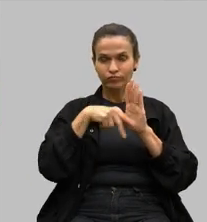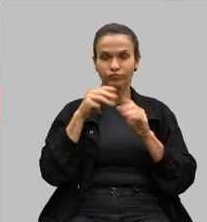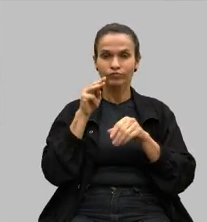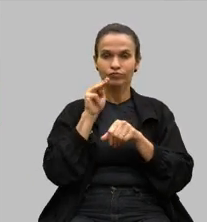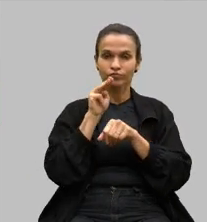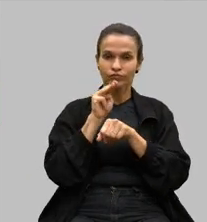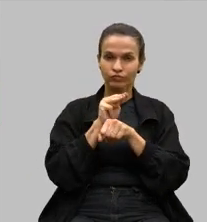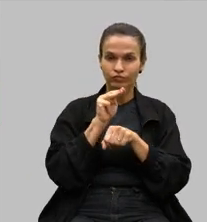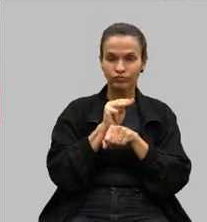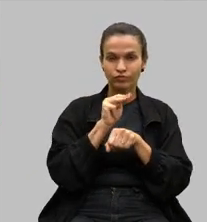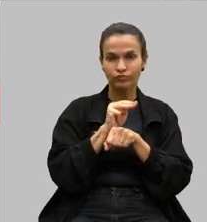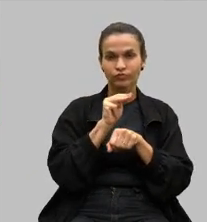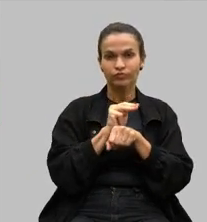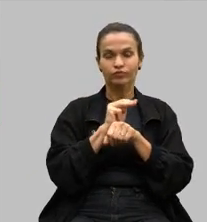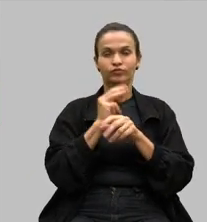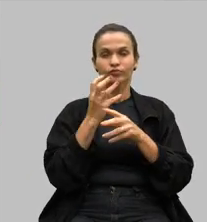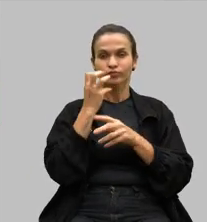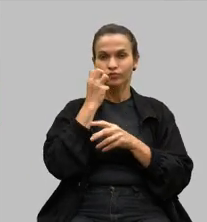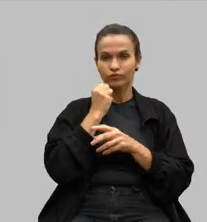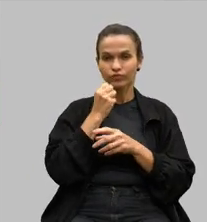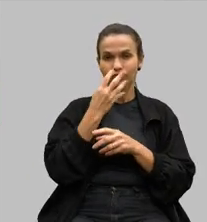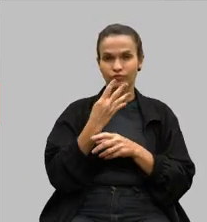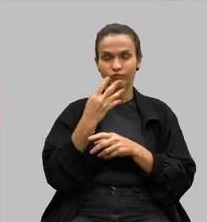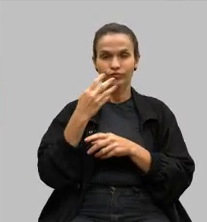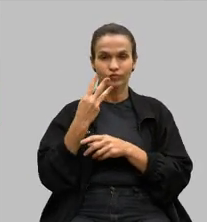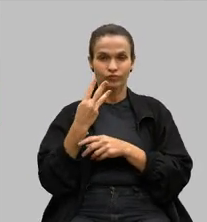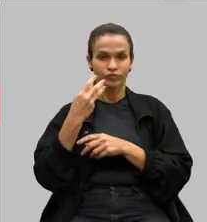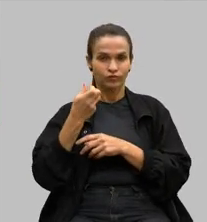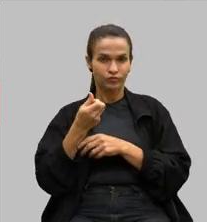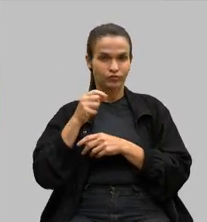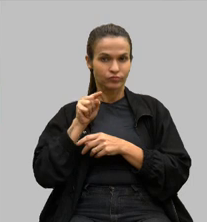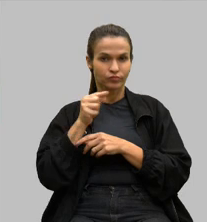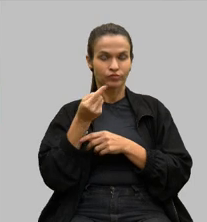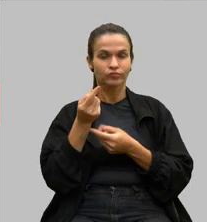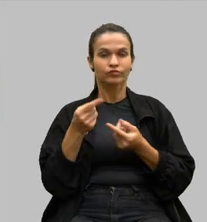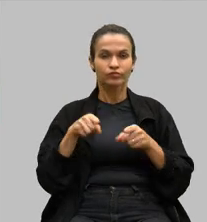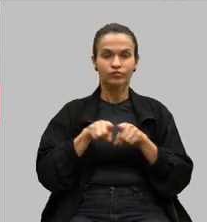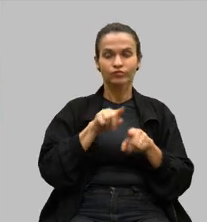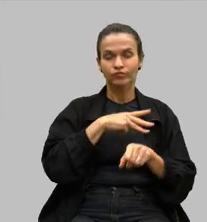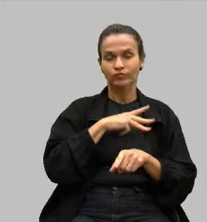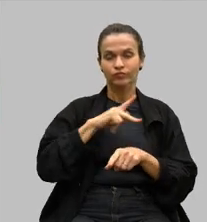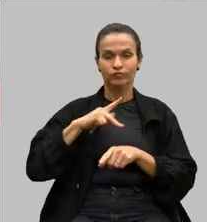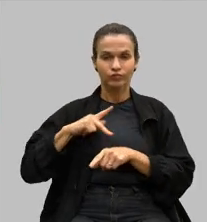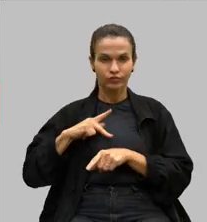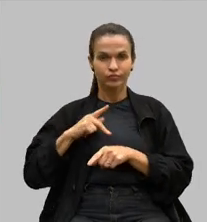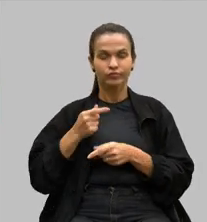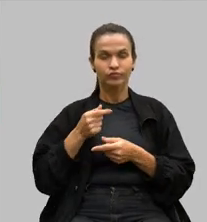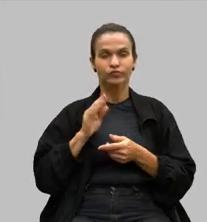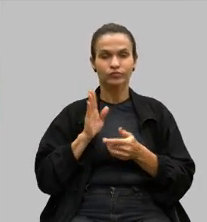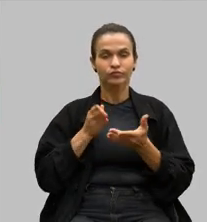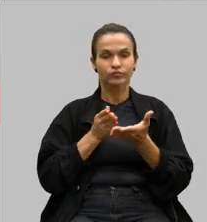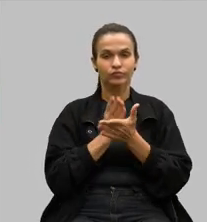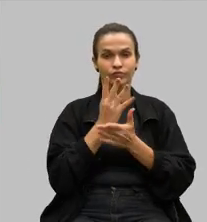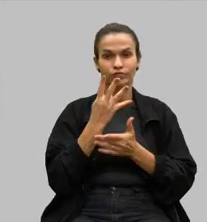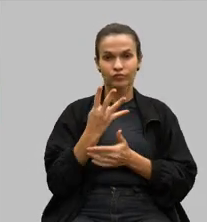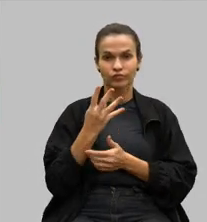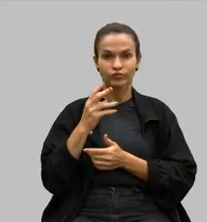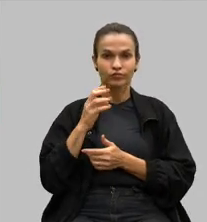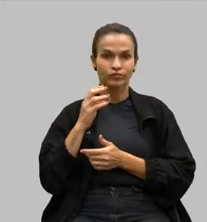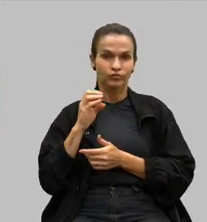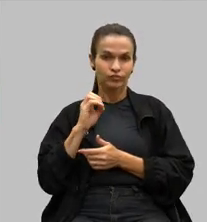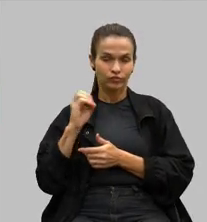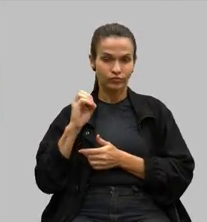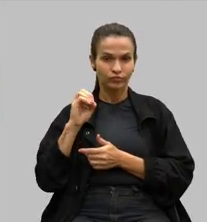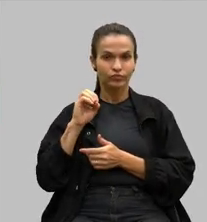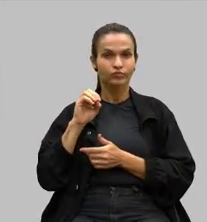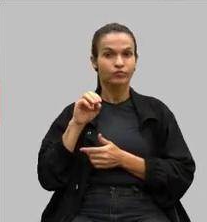patrimônio 456.000 em parceria com o ministério público de Minas Gerais já aprovamos mais 4 400 milhões de